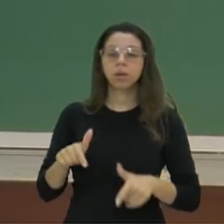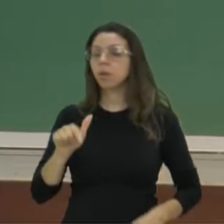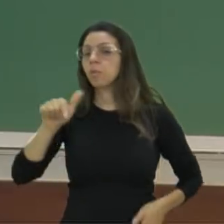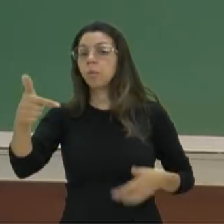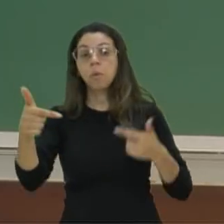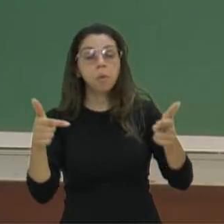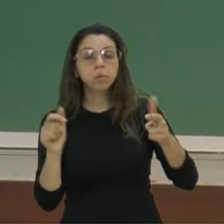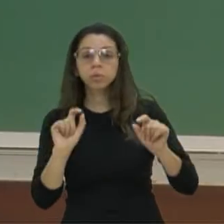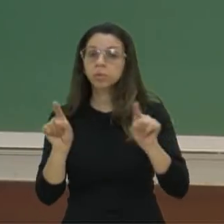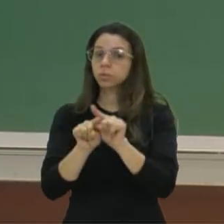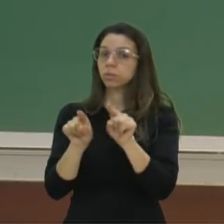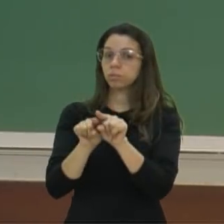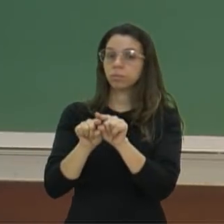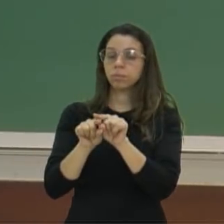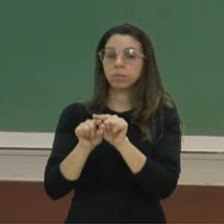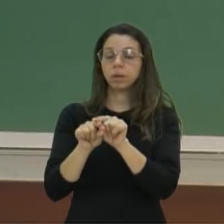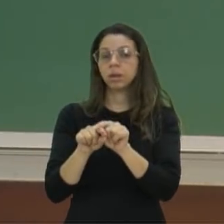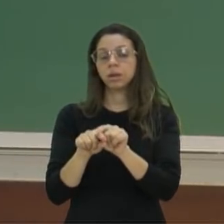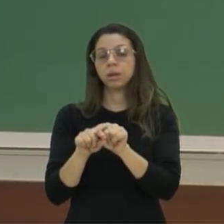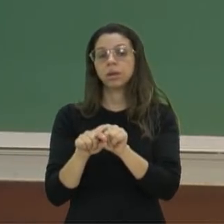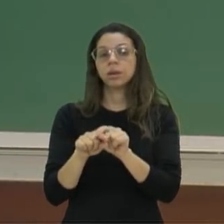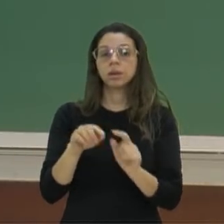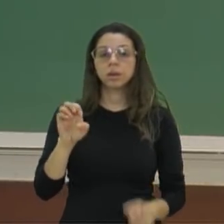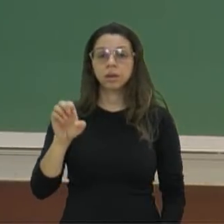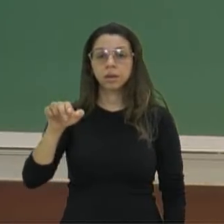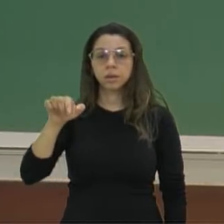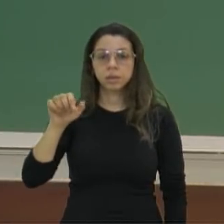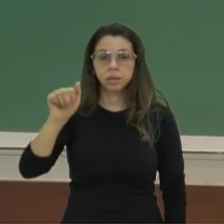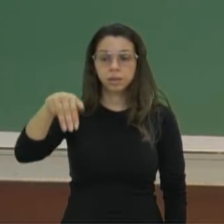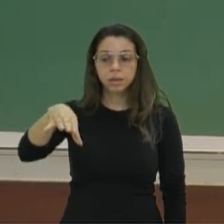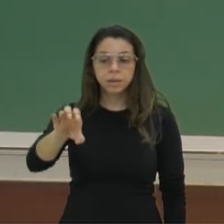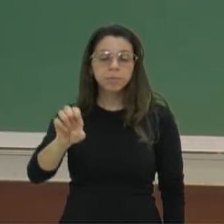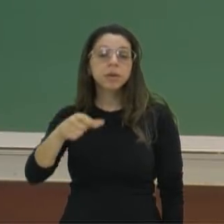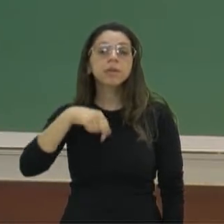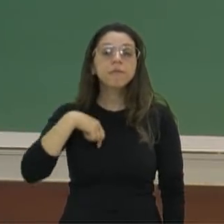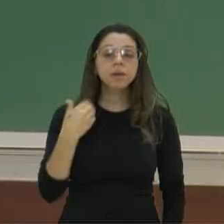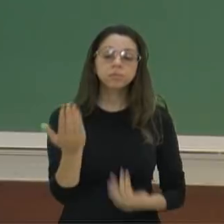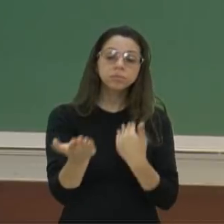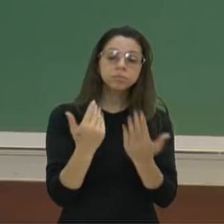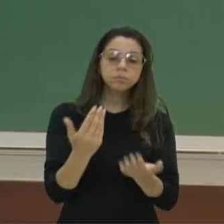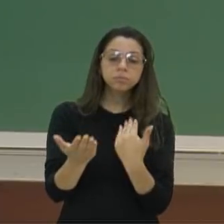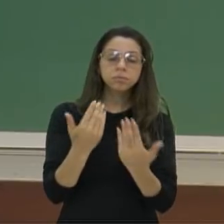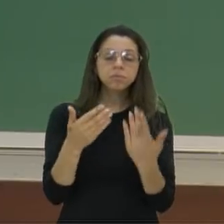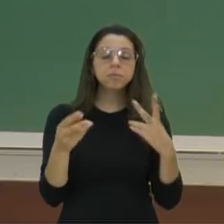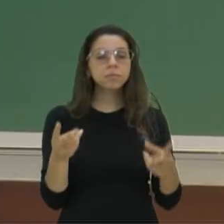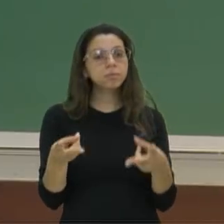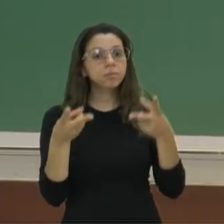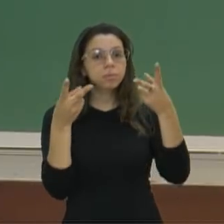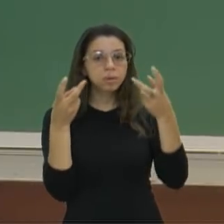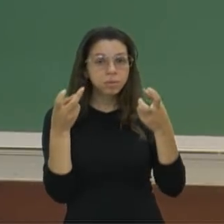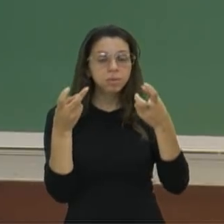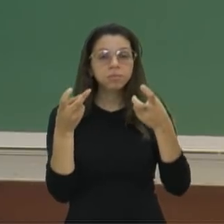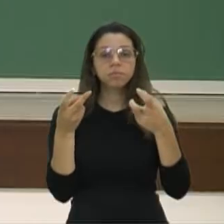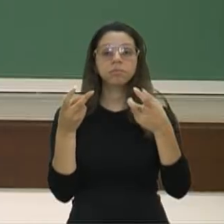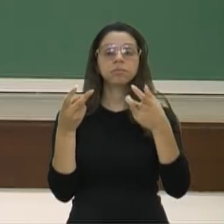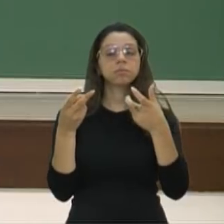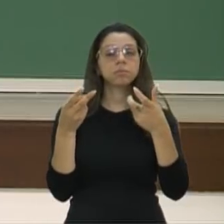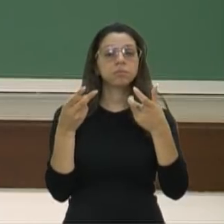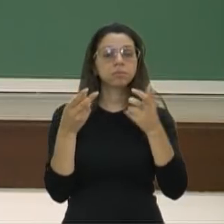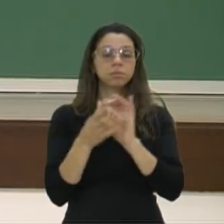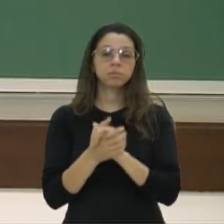diagnósticos, outras situações onde ele vai conversar, vai visualizar com instrumentos próprios e